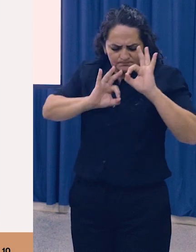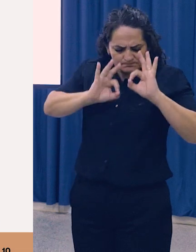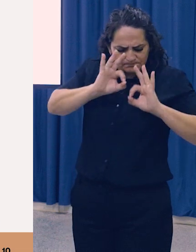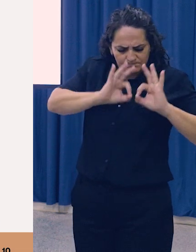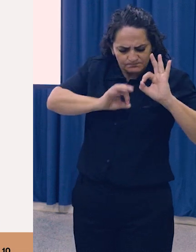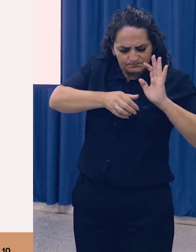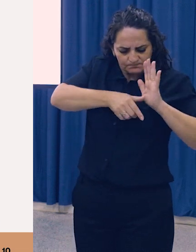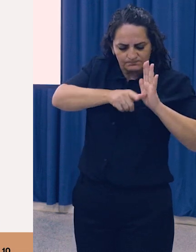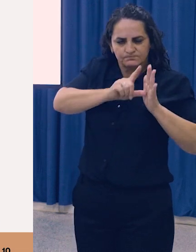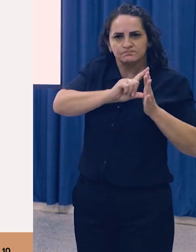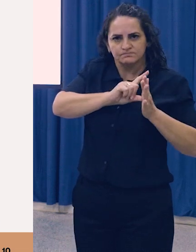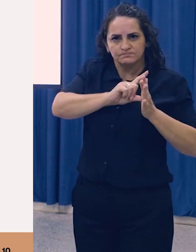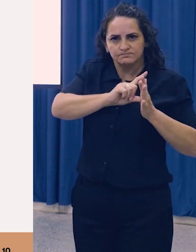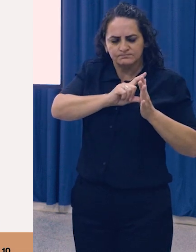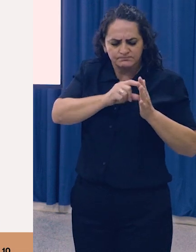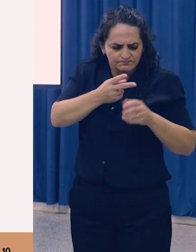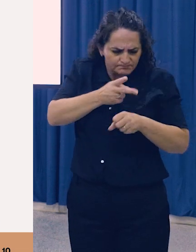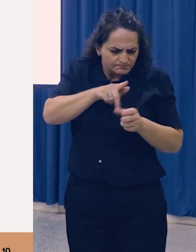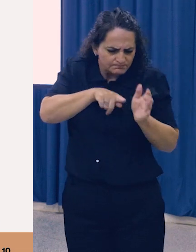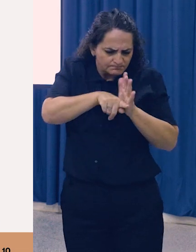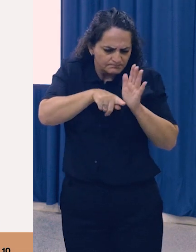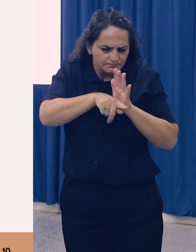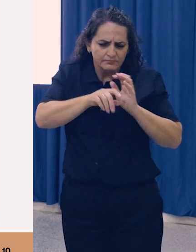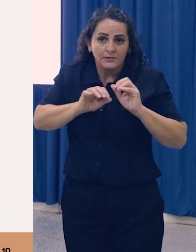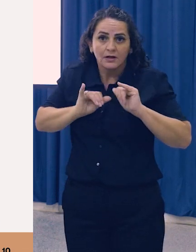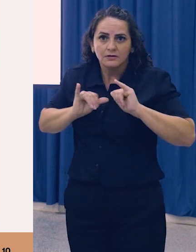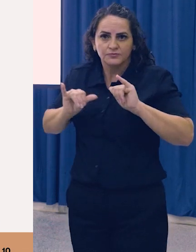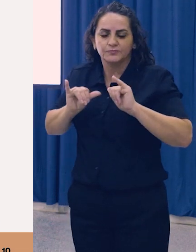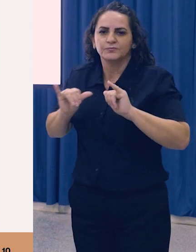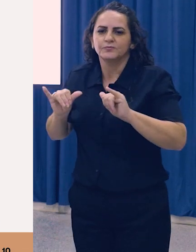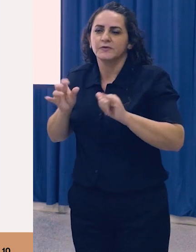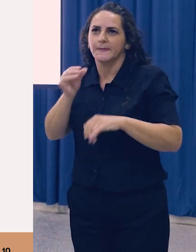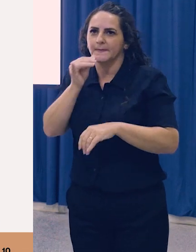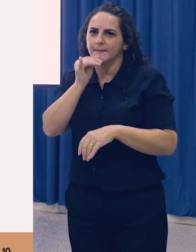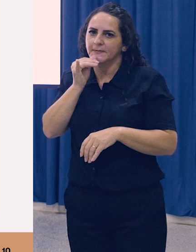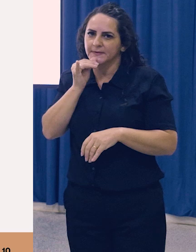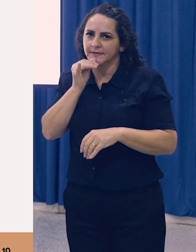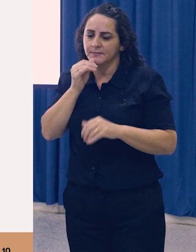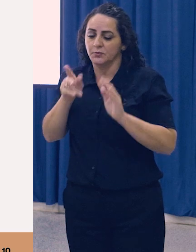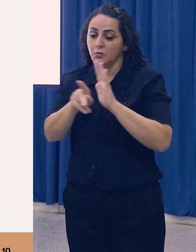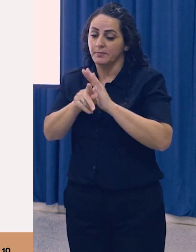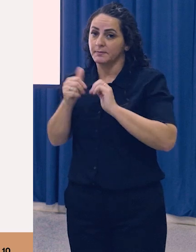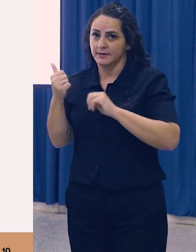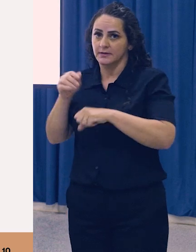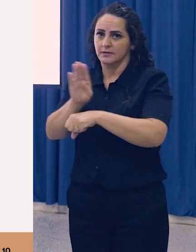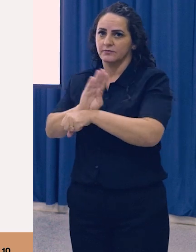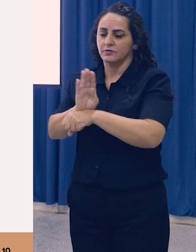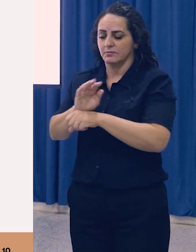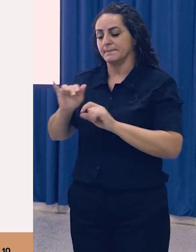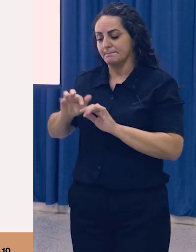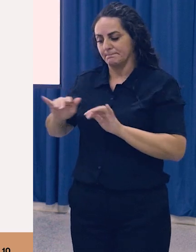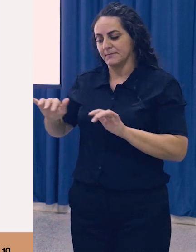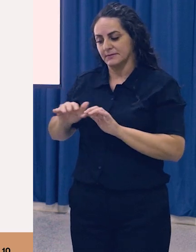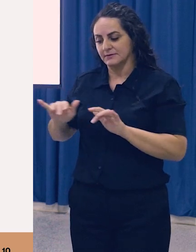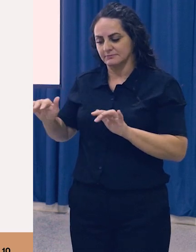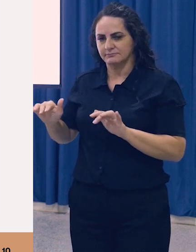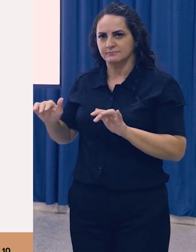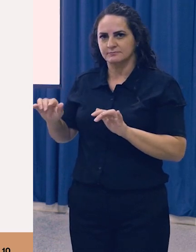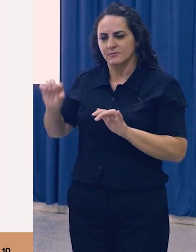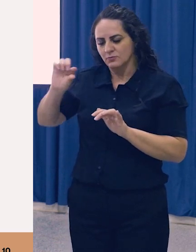elaborados, explorados durante a divulgação, que seria, por exemplo, para esse filme, né? Piano, uma